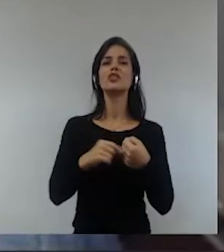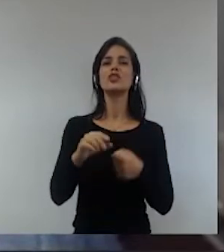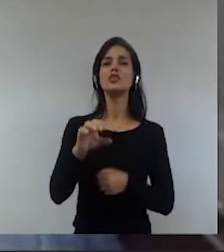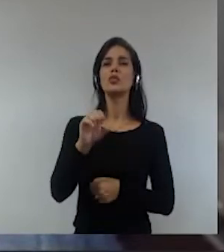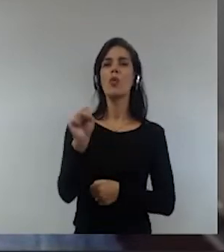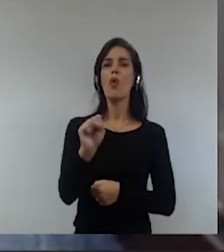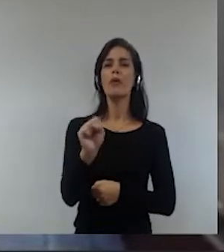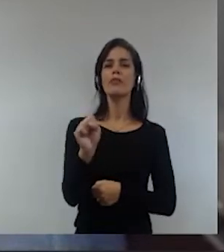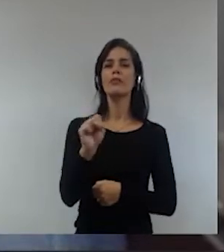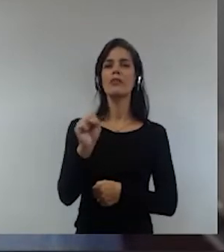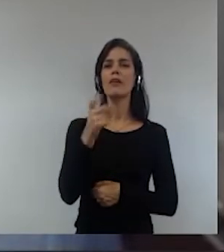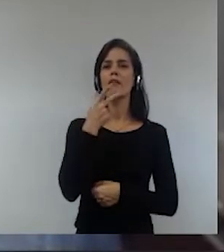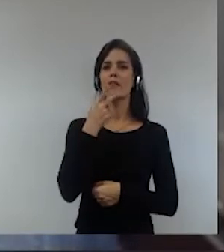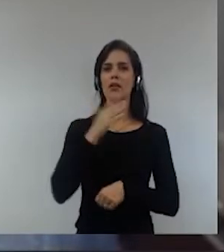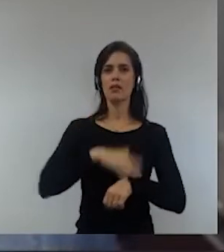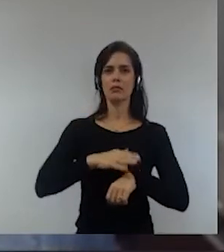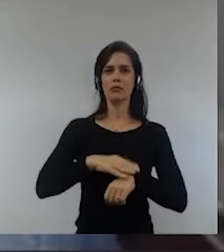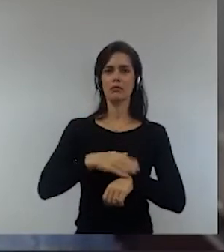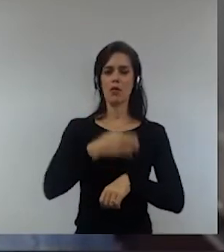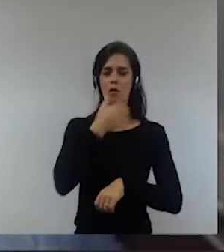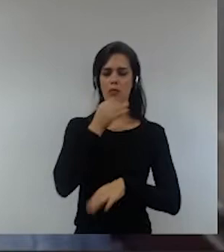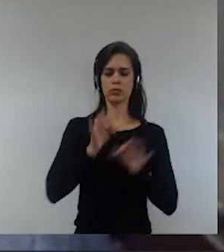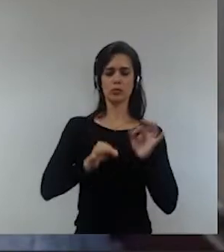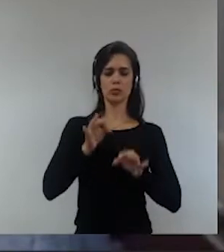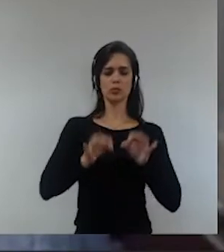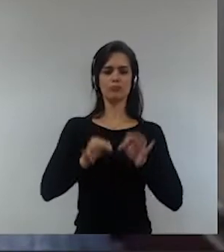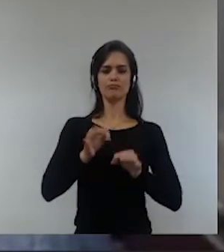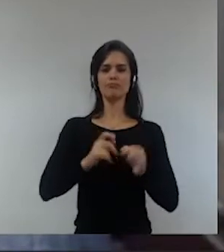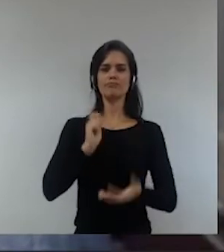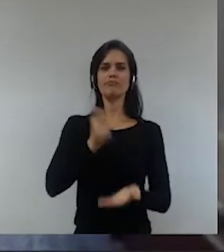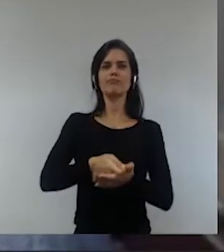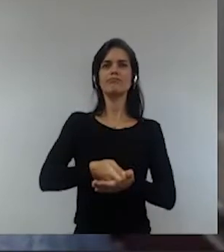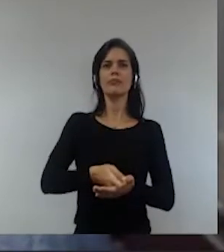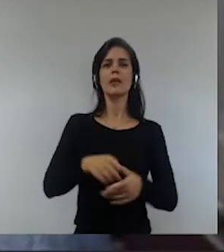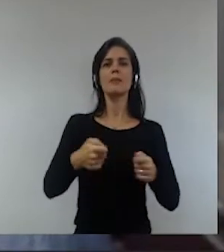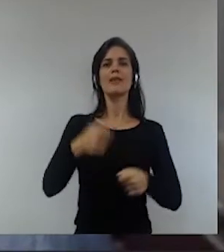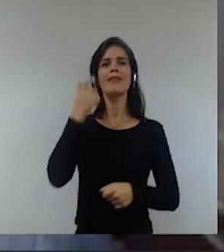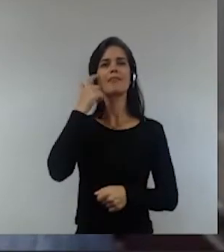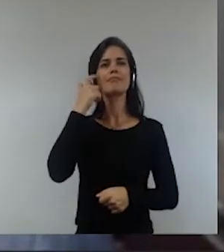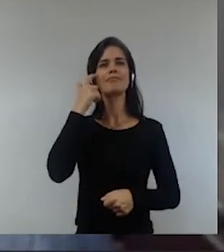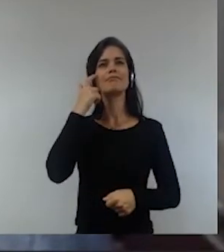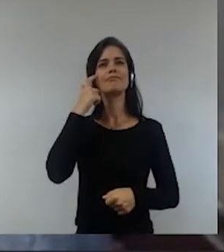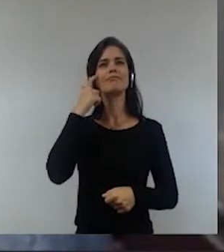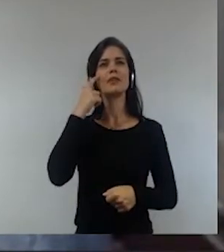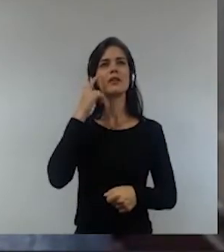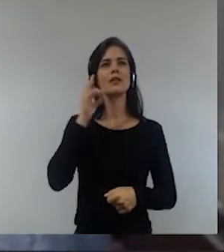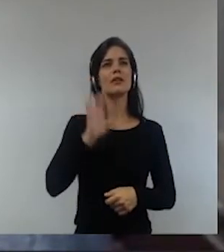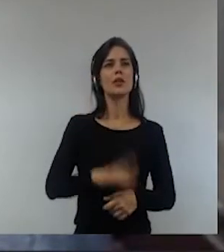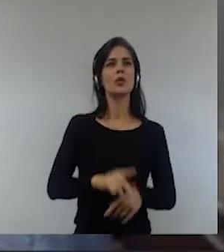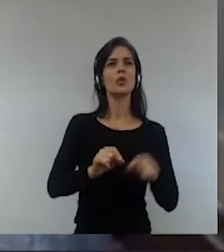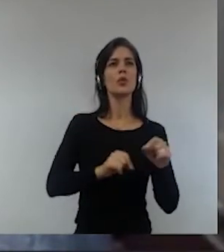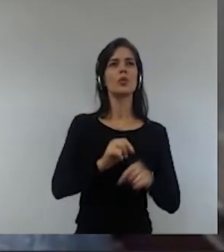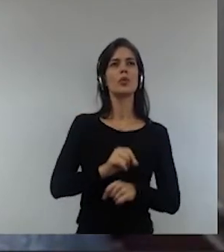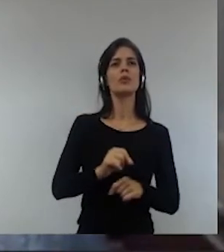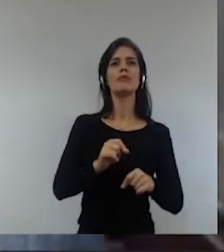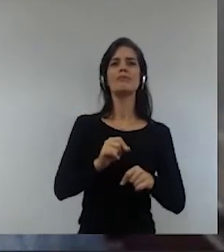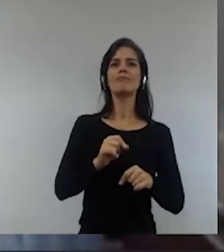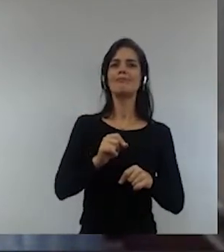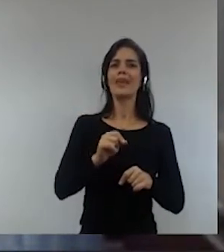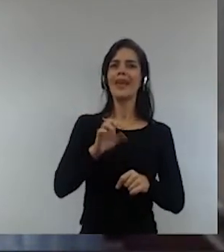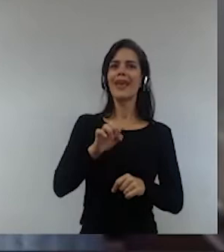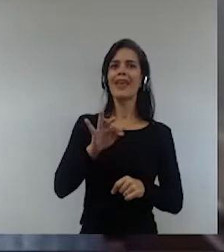que o juiz, ao aplicar o ordenamento jurídico, tenha em mente não só a razoabilidade e a proporcionalidade, mas